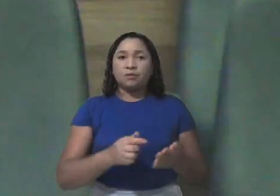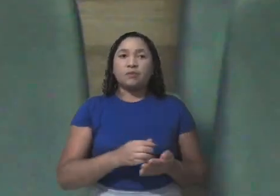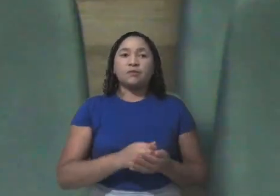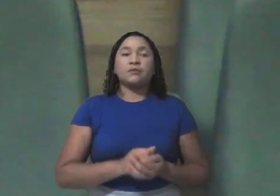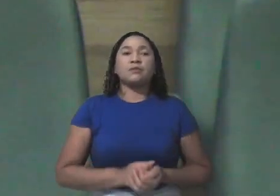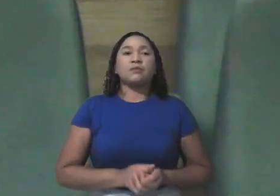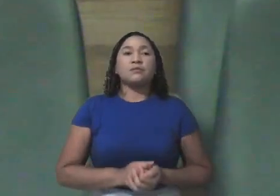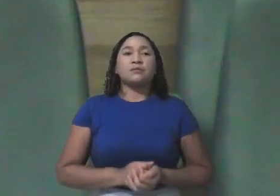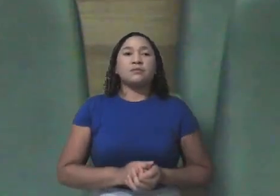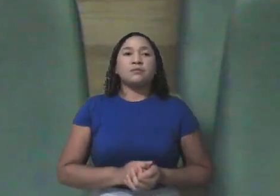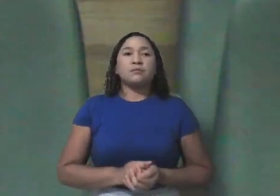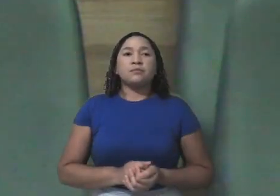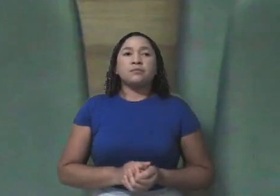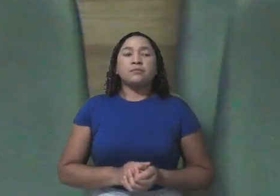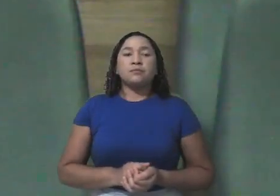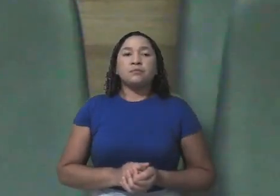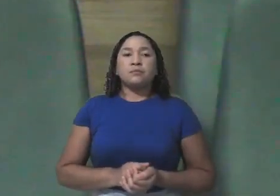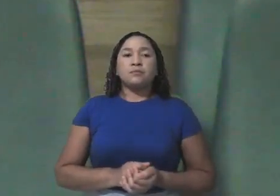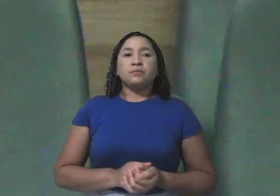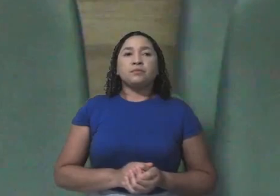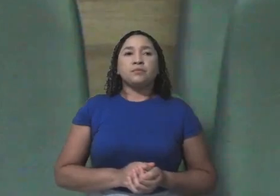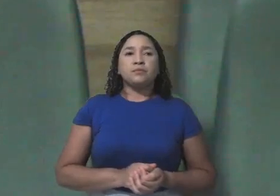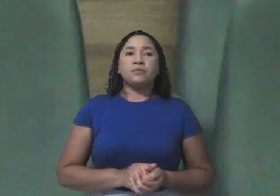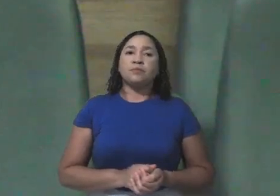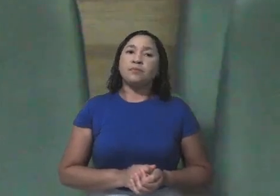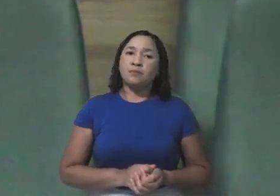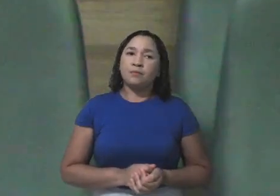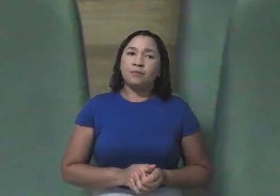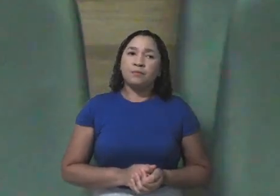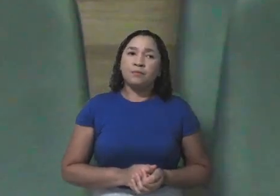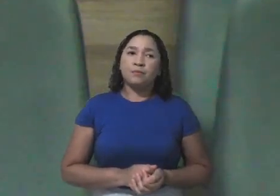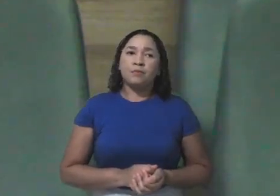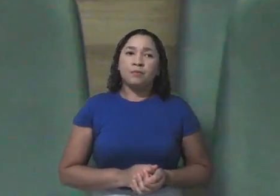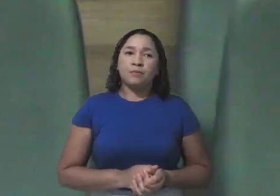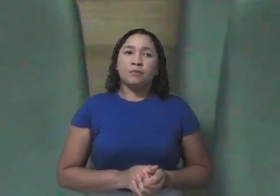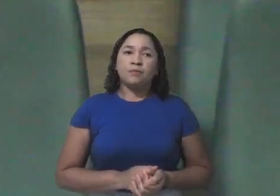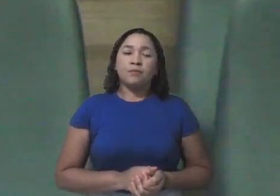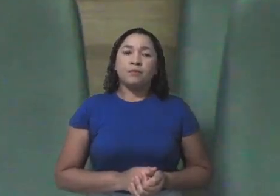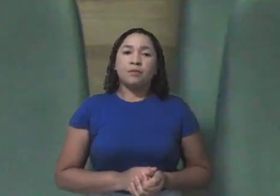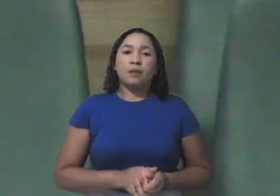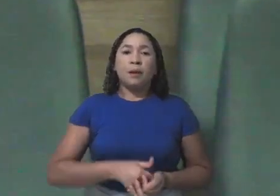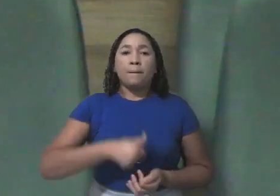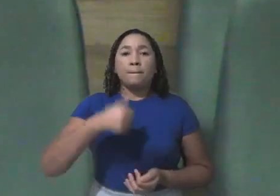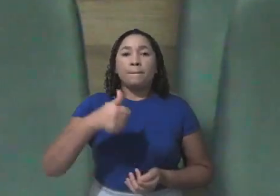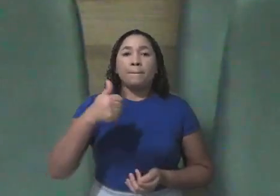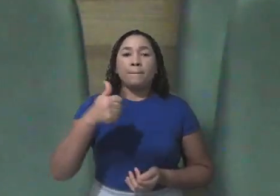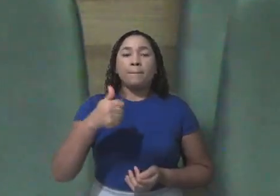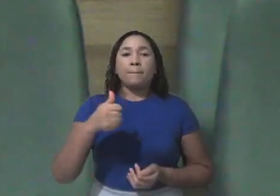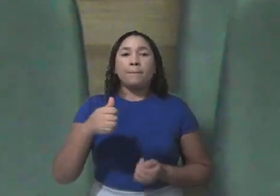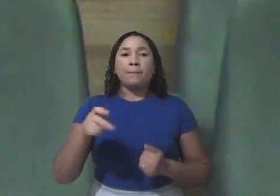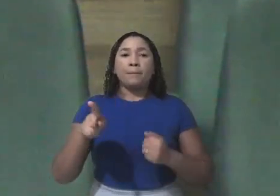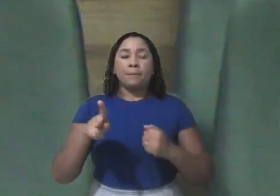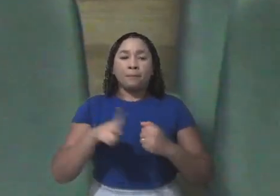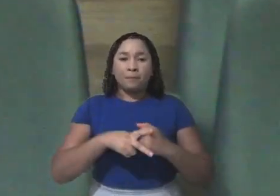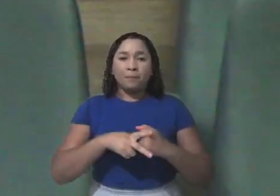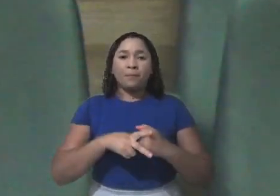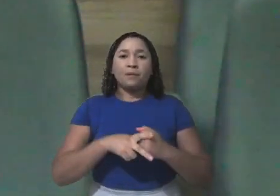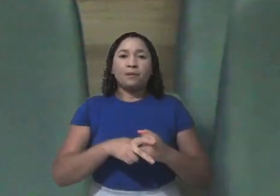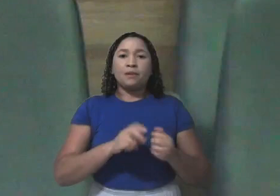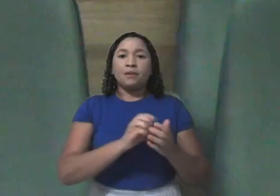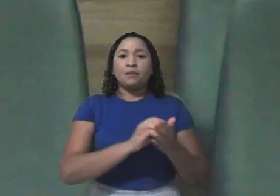tempos. 1 Pedro 1:20, Isaías, últimos dias. 1 Pedro 1:20,